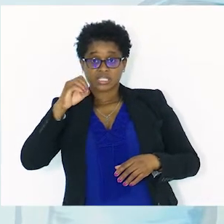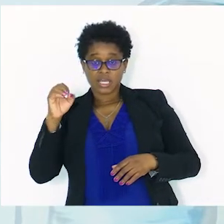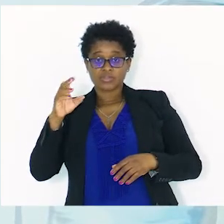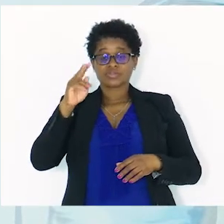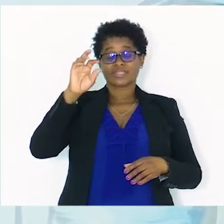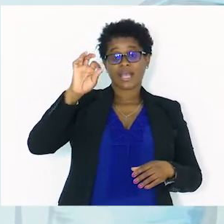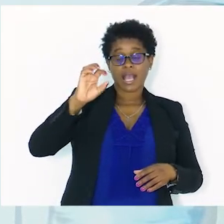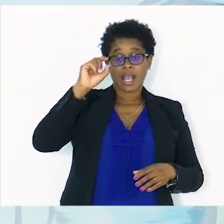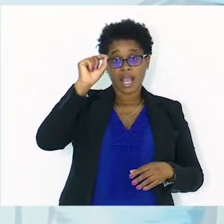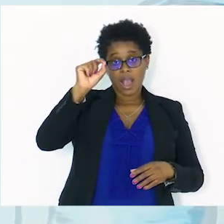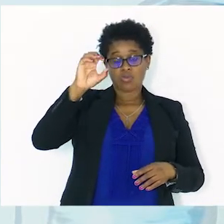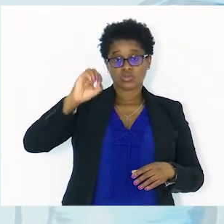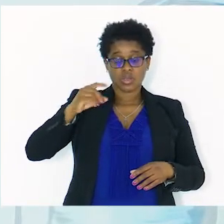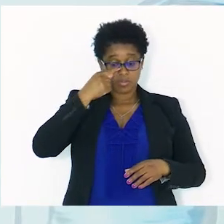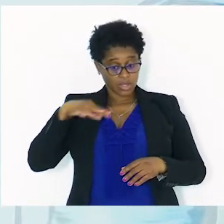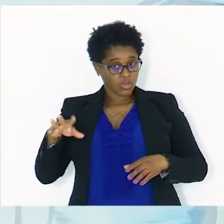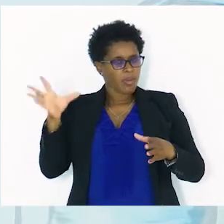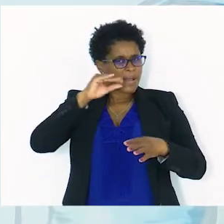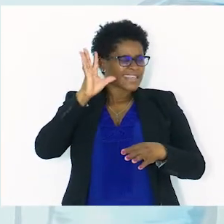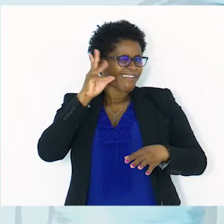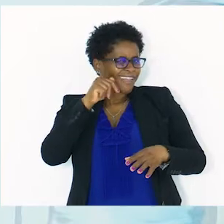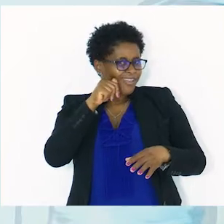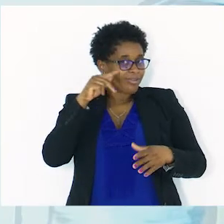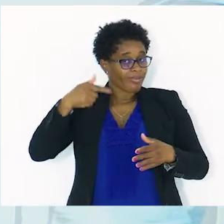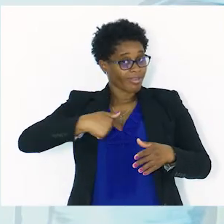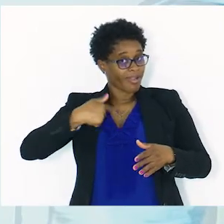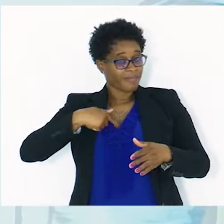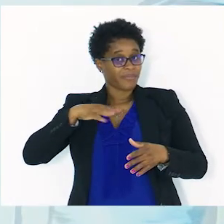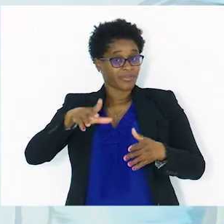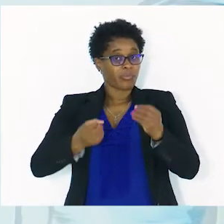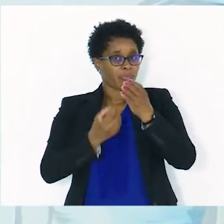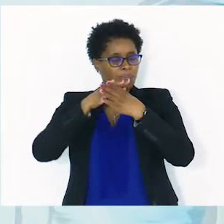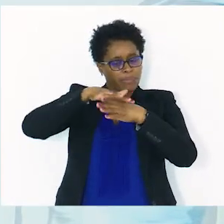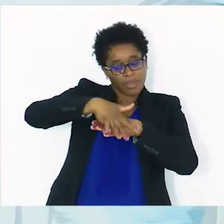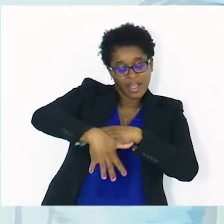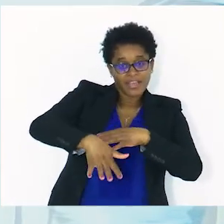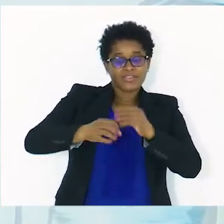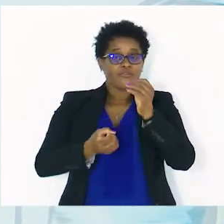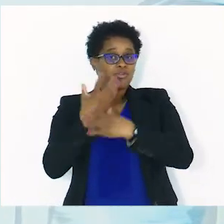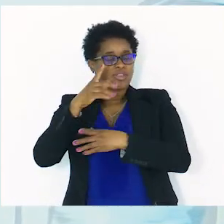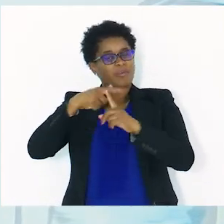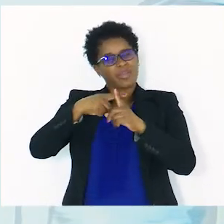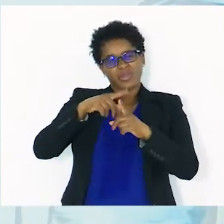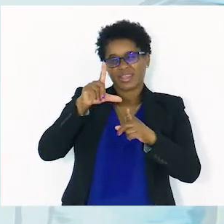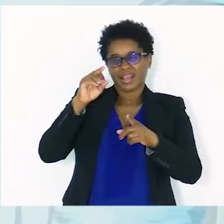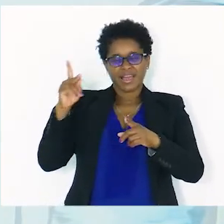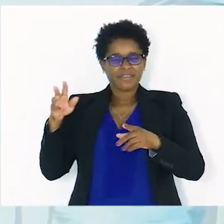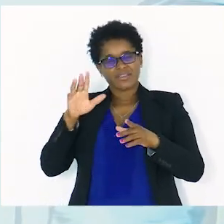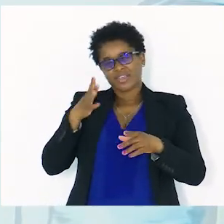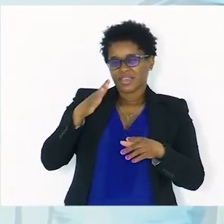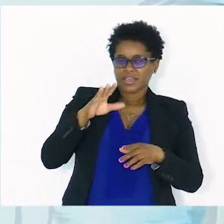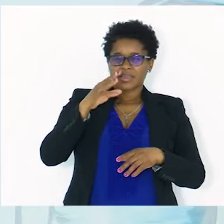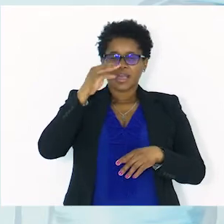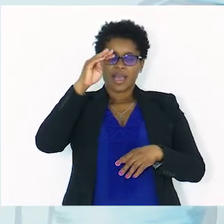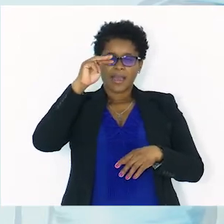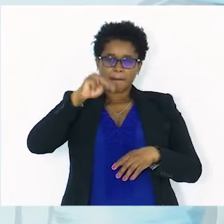Meninos, mais quente do que a própria lava do vulcão. Porque a temperatura da lava, mais ou menos, varia entre 1000 a